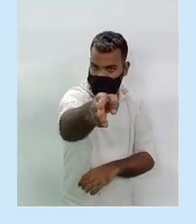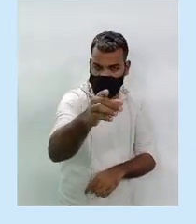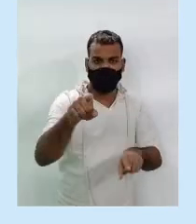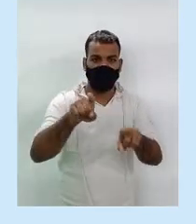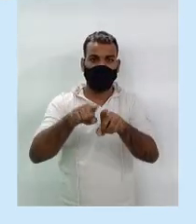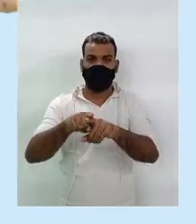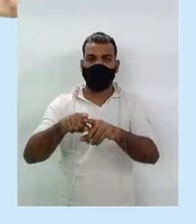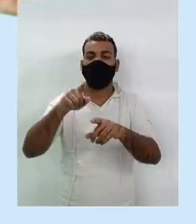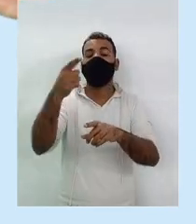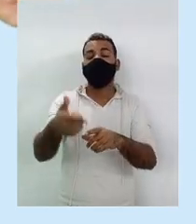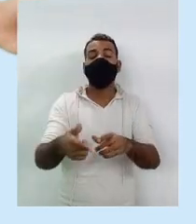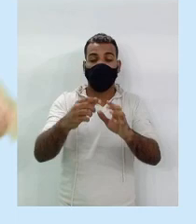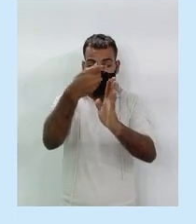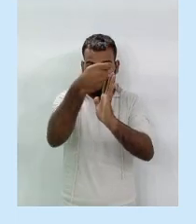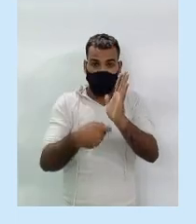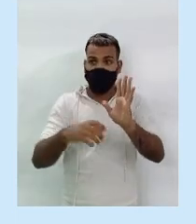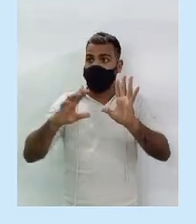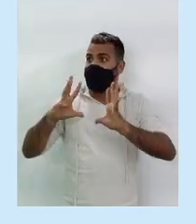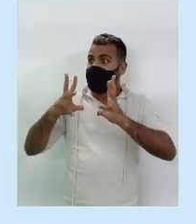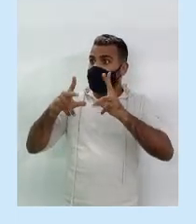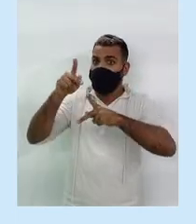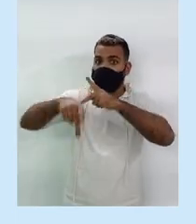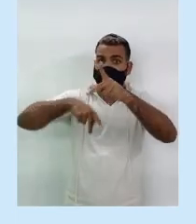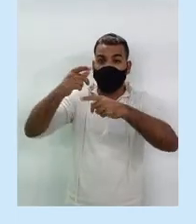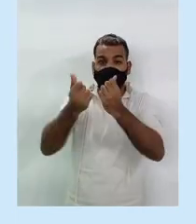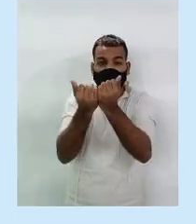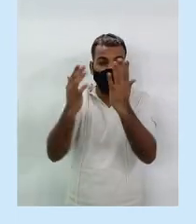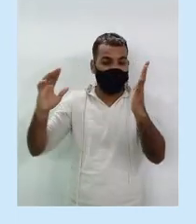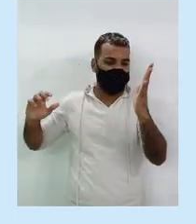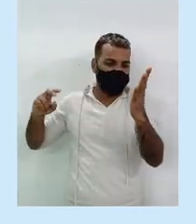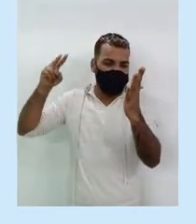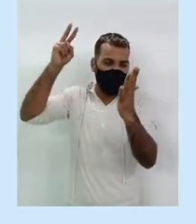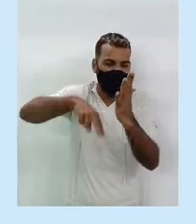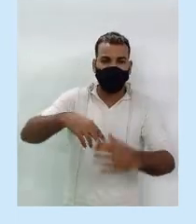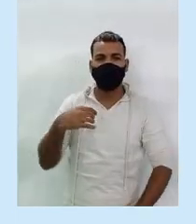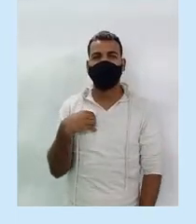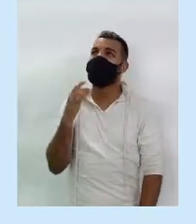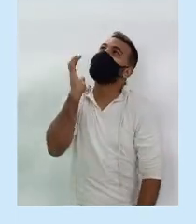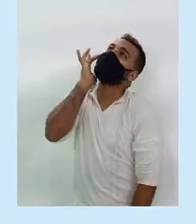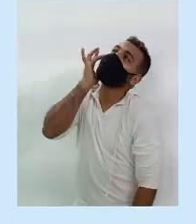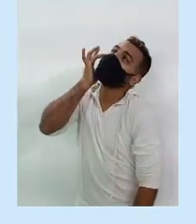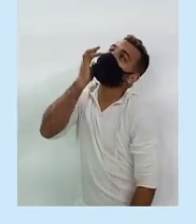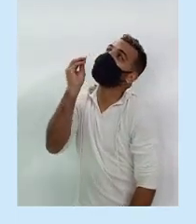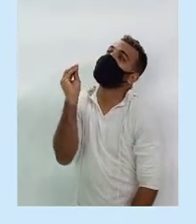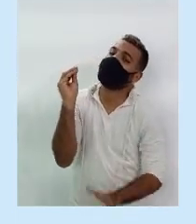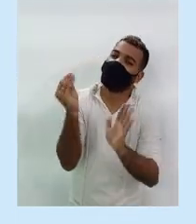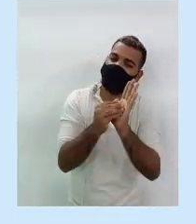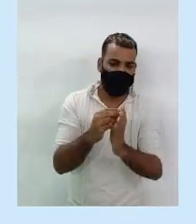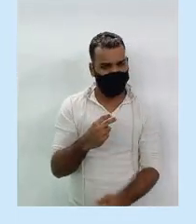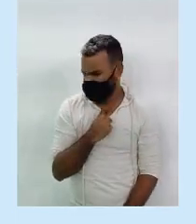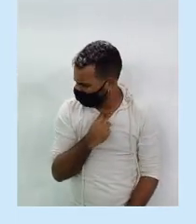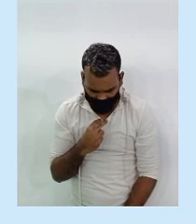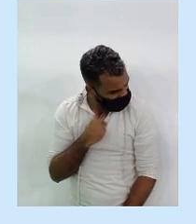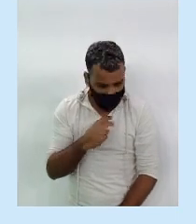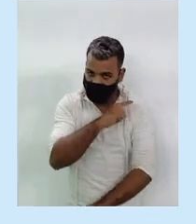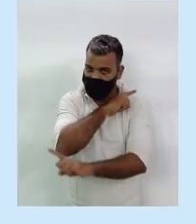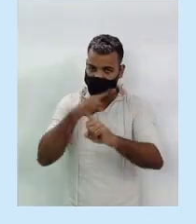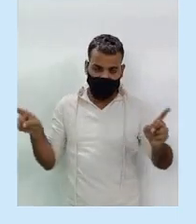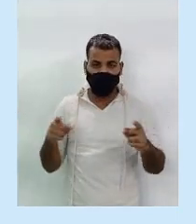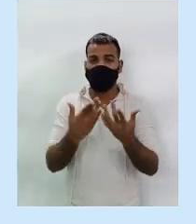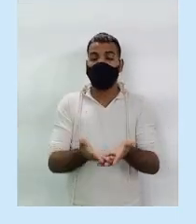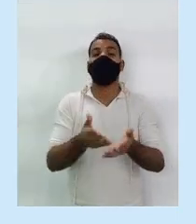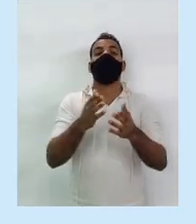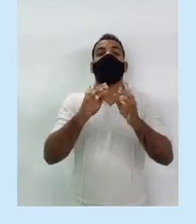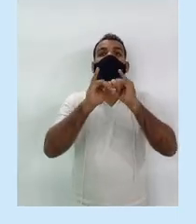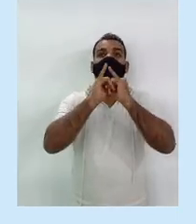o grande público. Você não vai colocar o seu achismo. Então, notícia, você está informando.